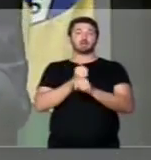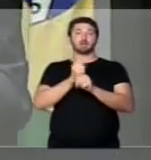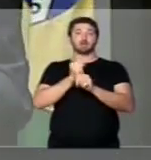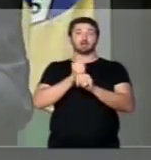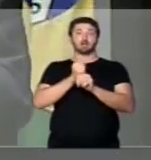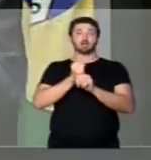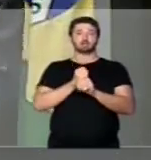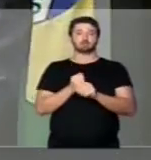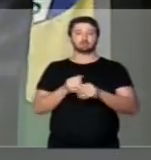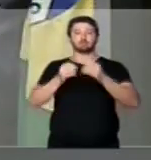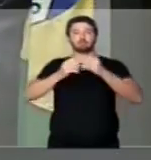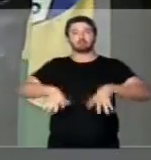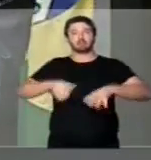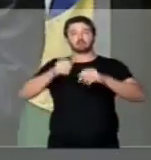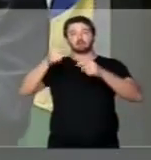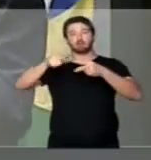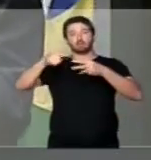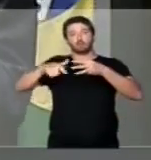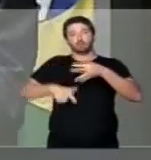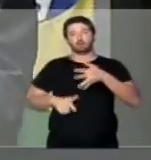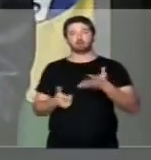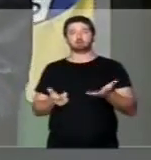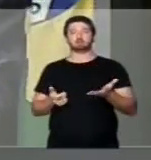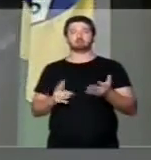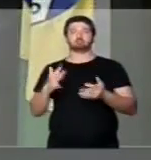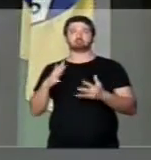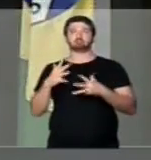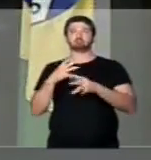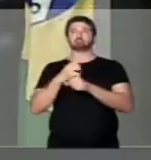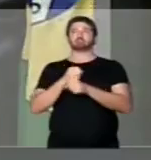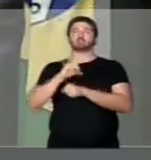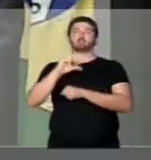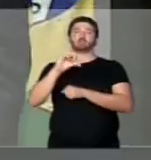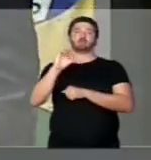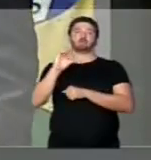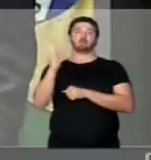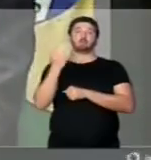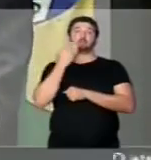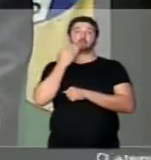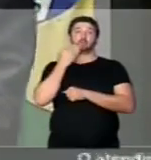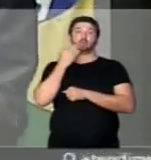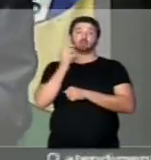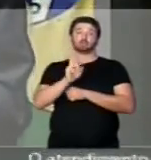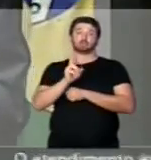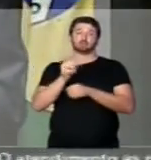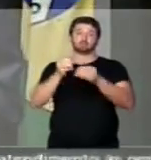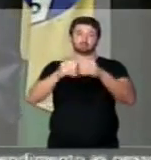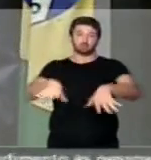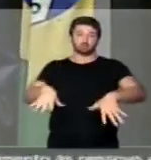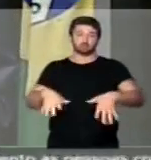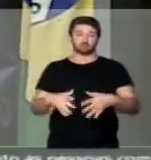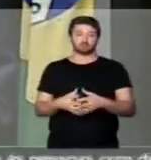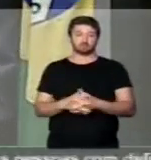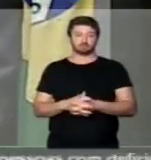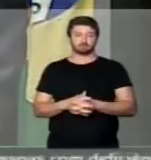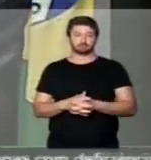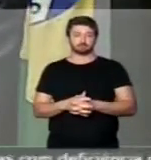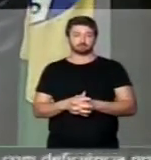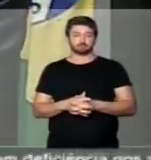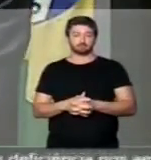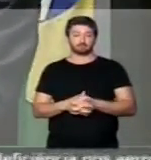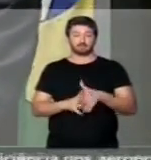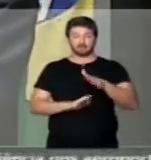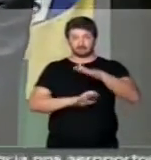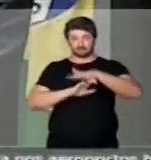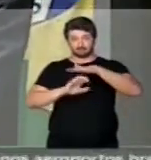anos prejuízos contábeis próximos de 90 bilhões de reais. As